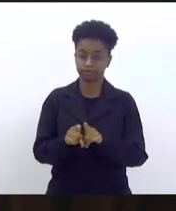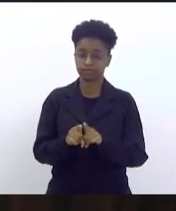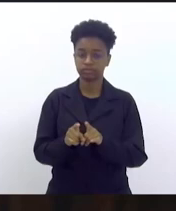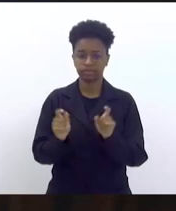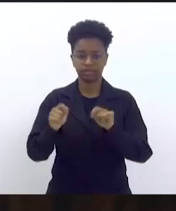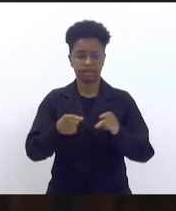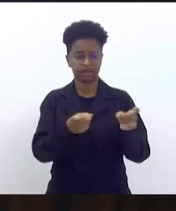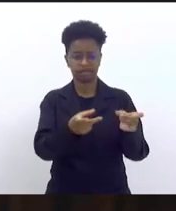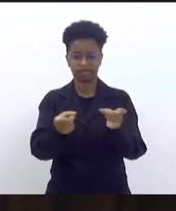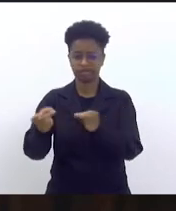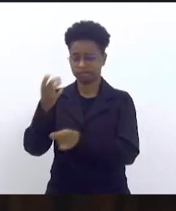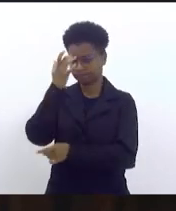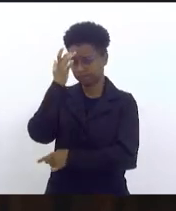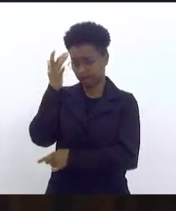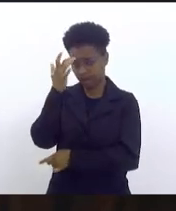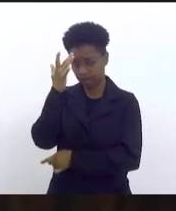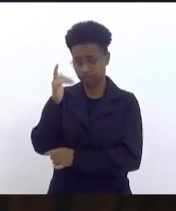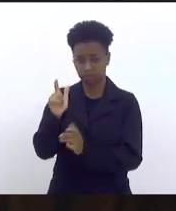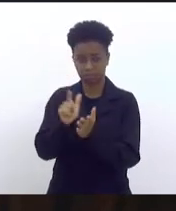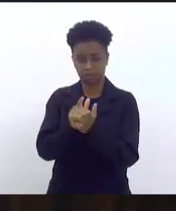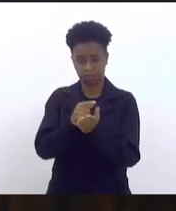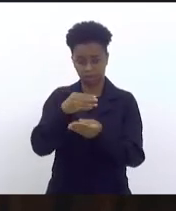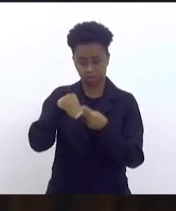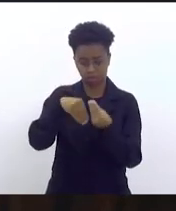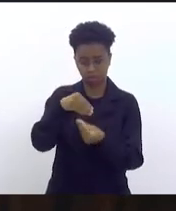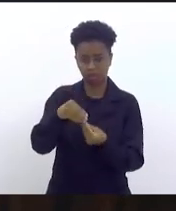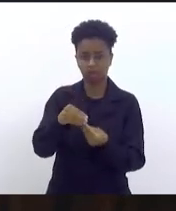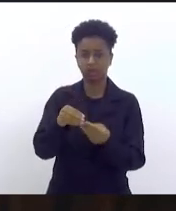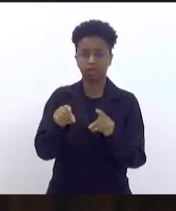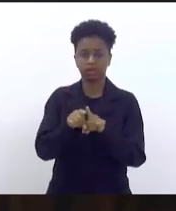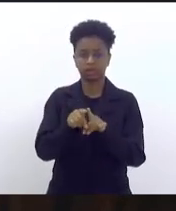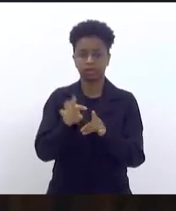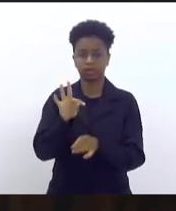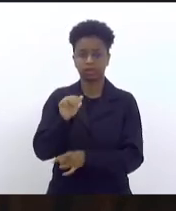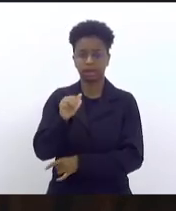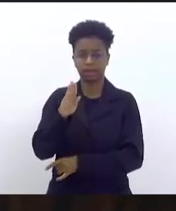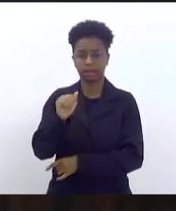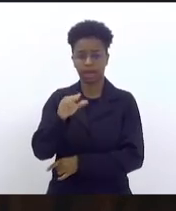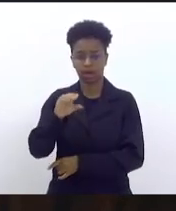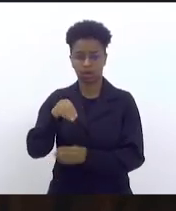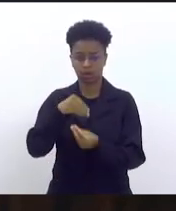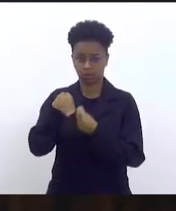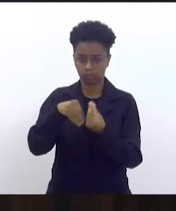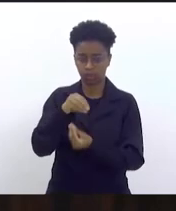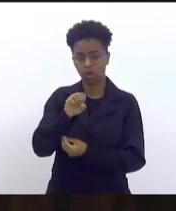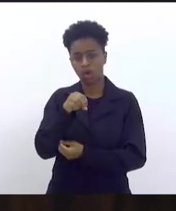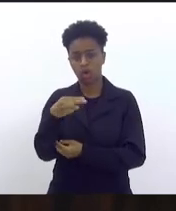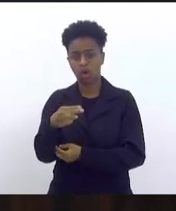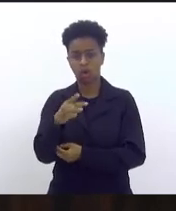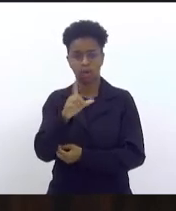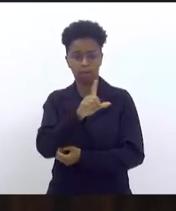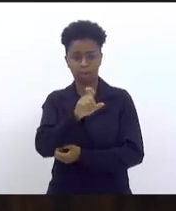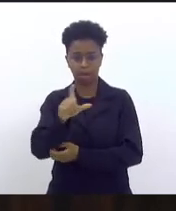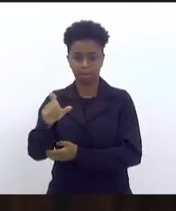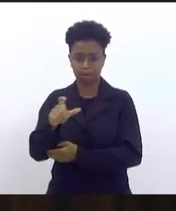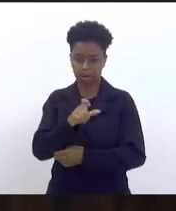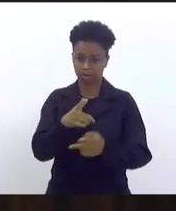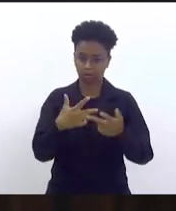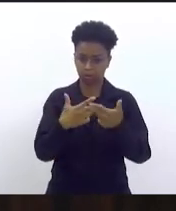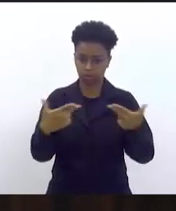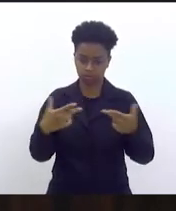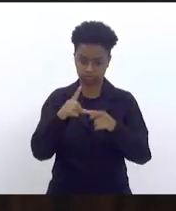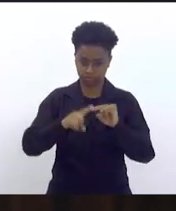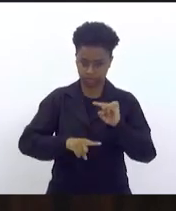comercializada em uma folha de papel tabaco e até borrifada sobre algo material Ela